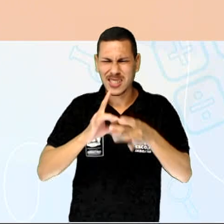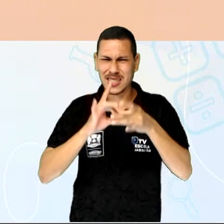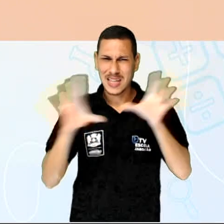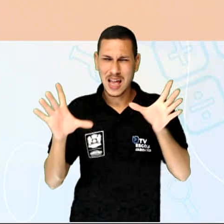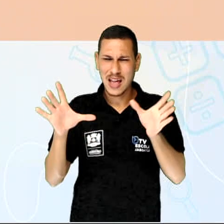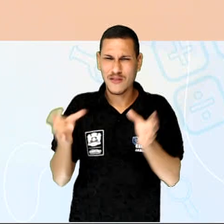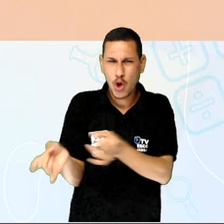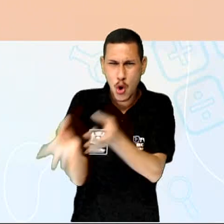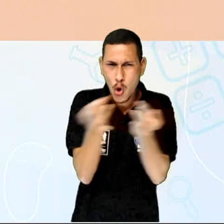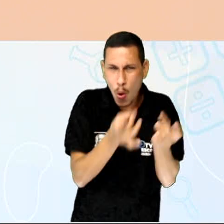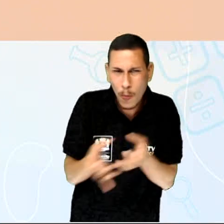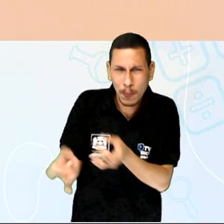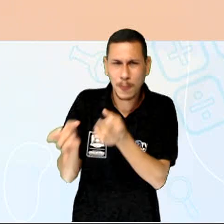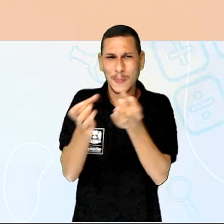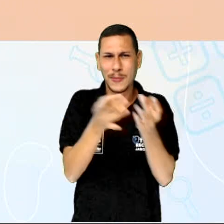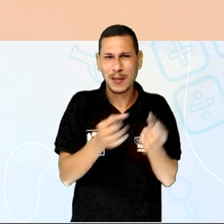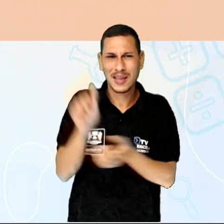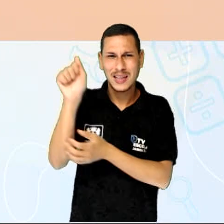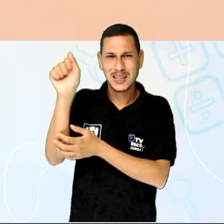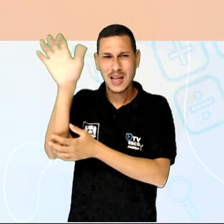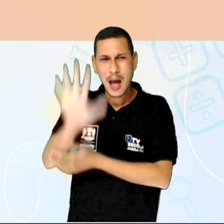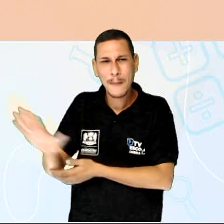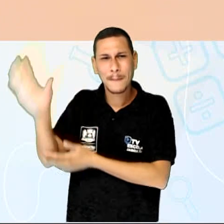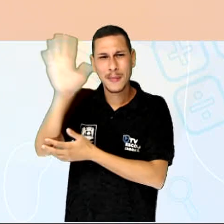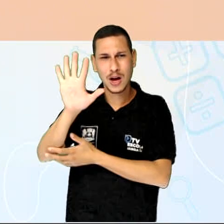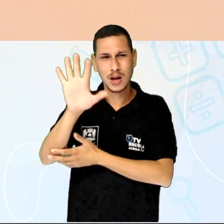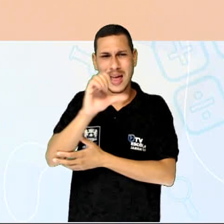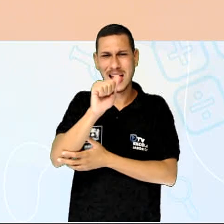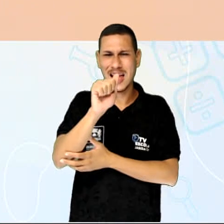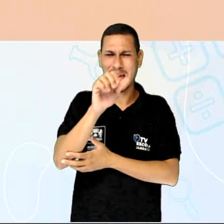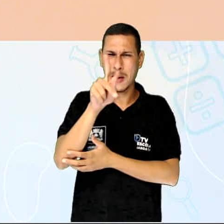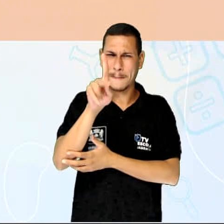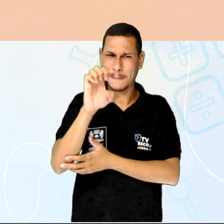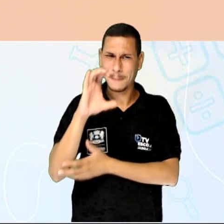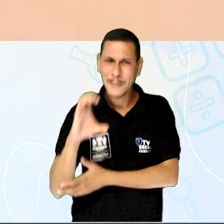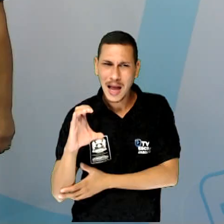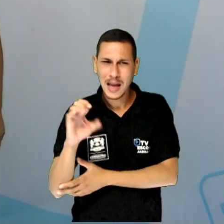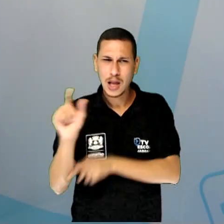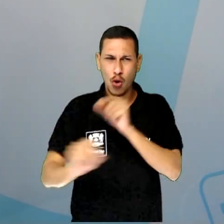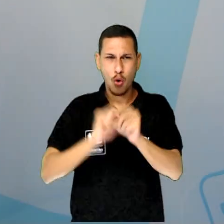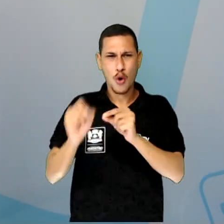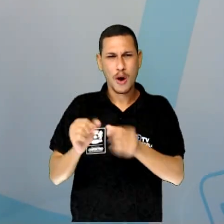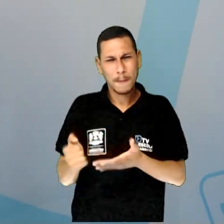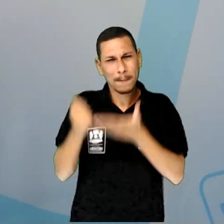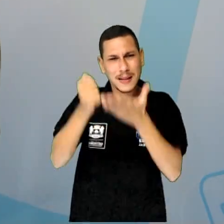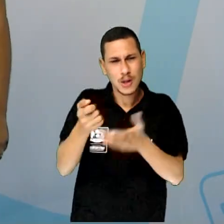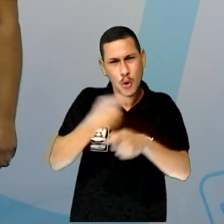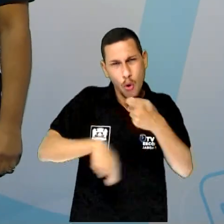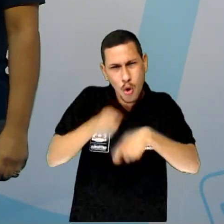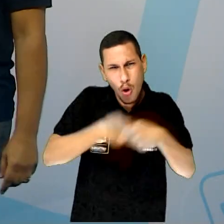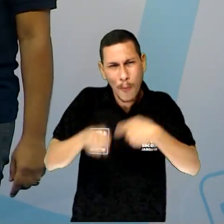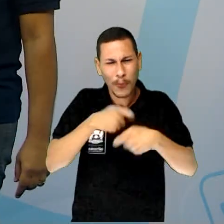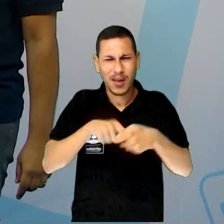o APEC, que é a Cooperação Econômica Ásia-Pacífico.